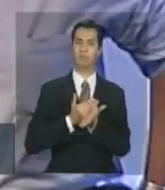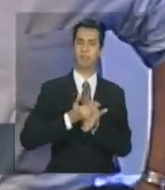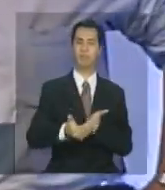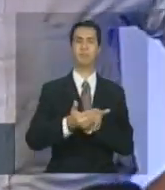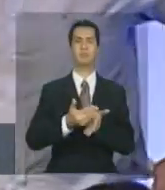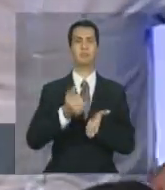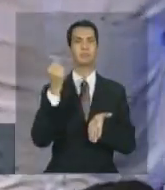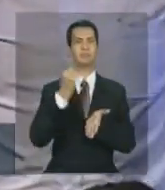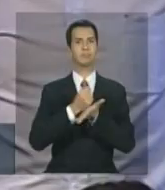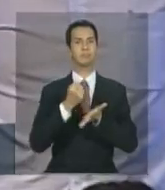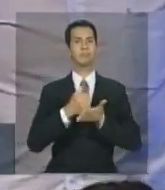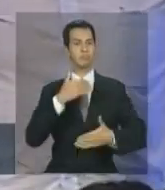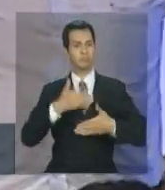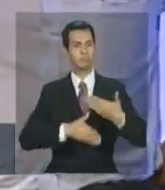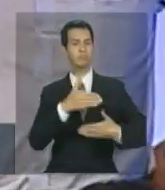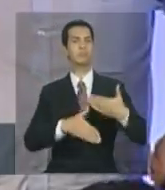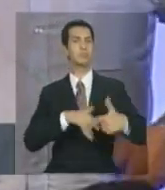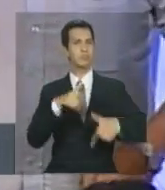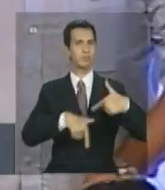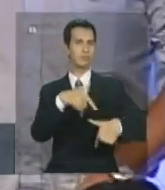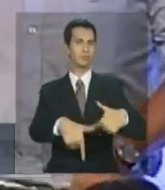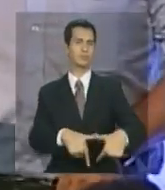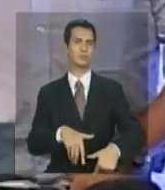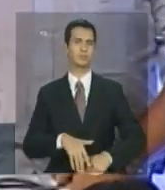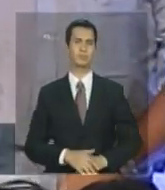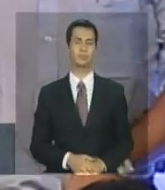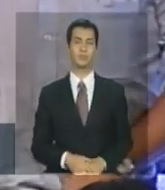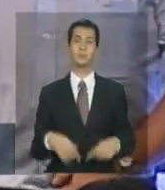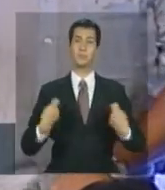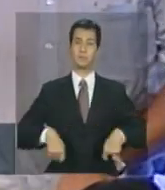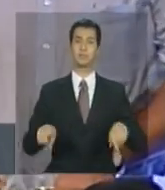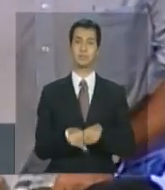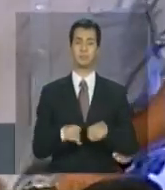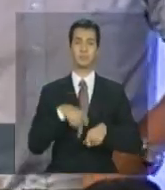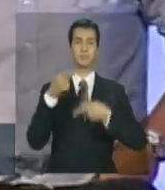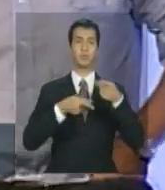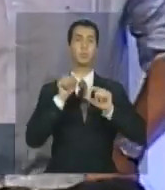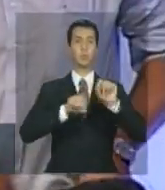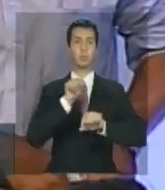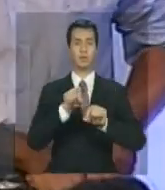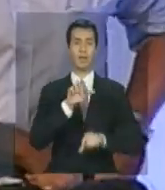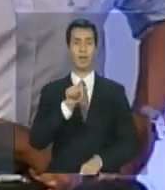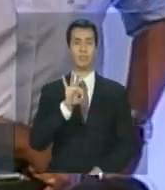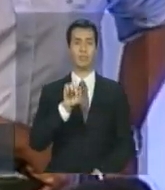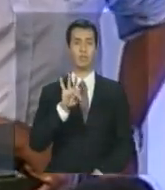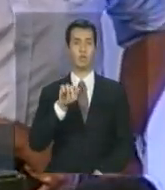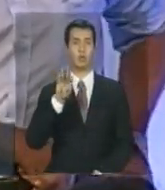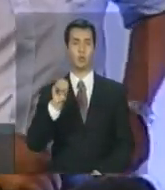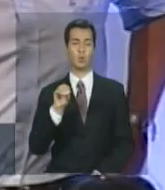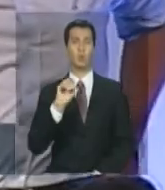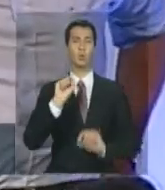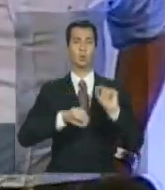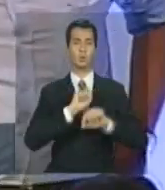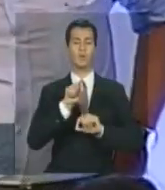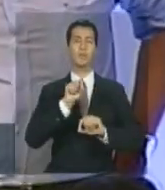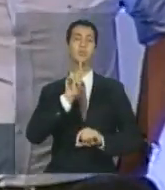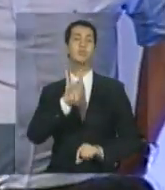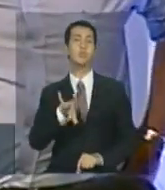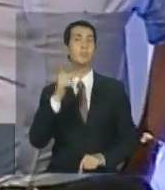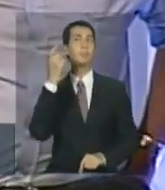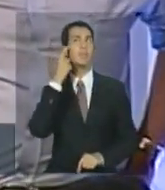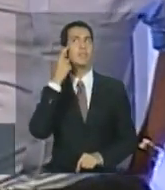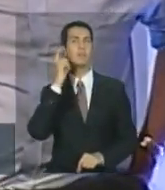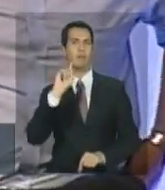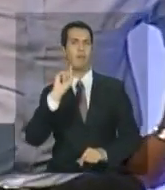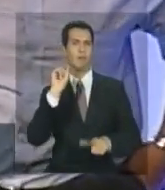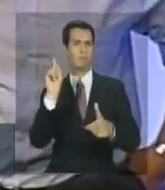a sua carreira. E é importante que se diga também que Atento não é só a oportunidade de primeiro